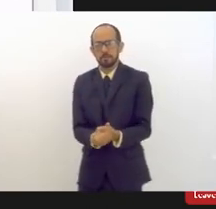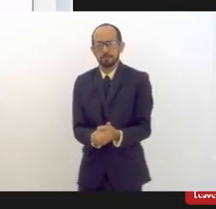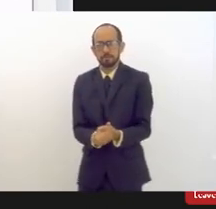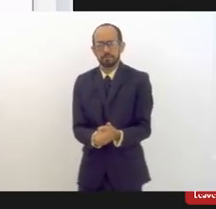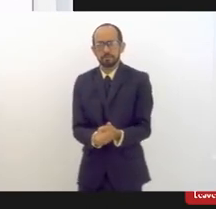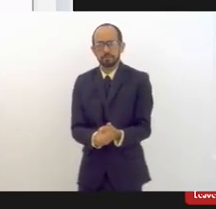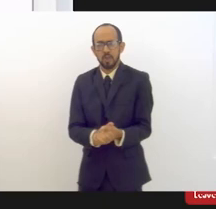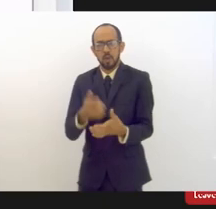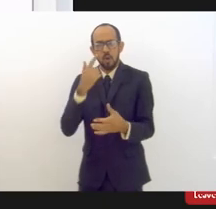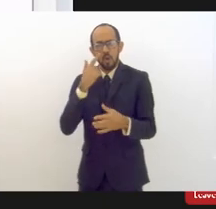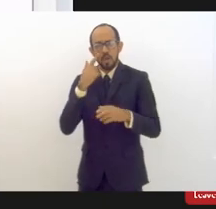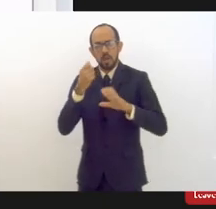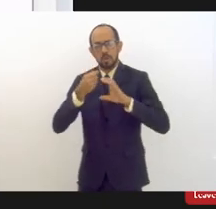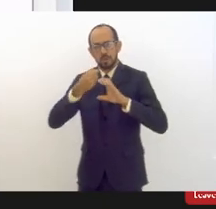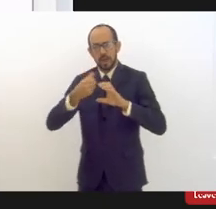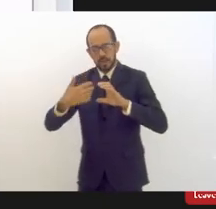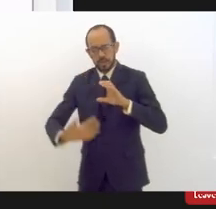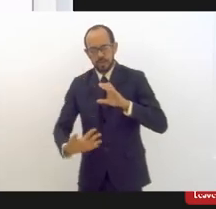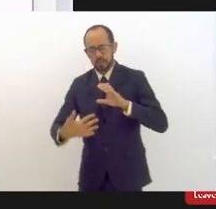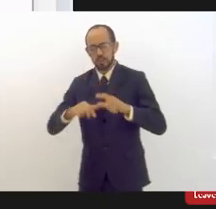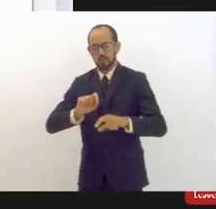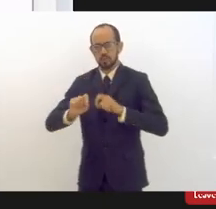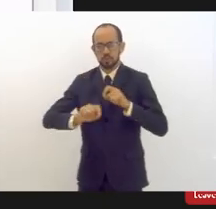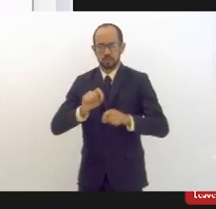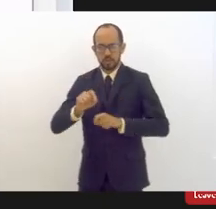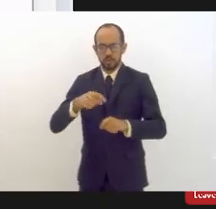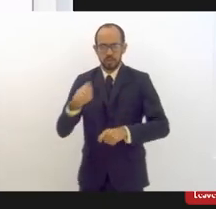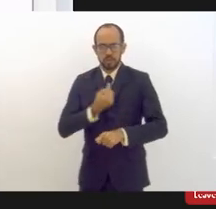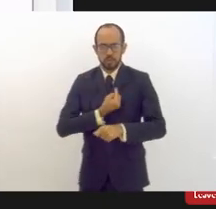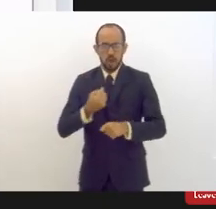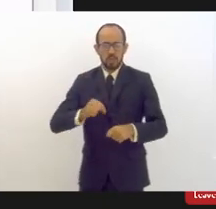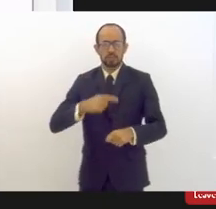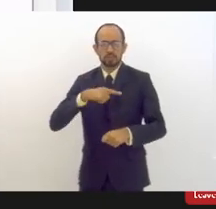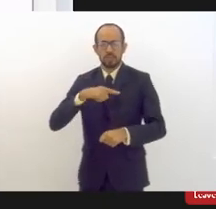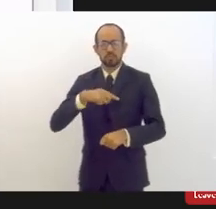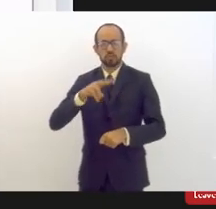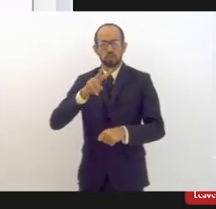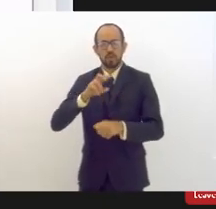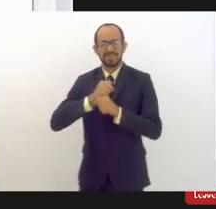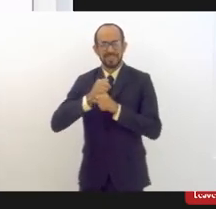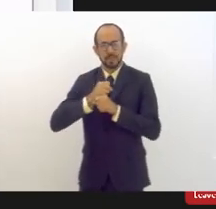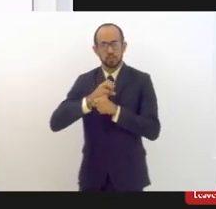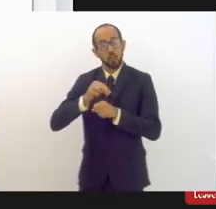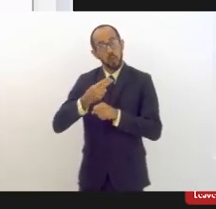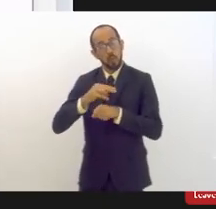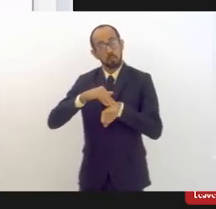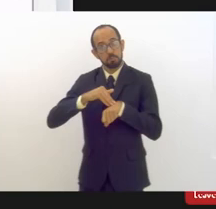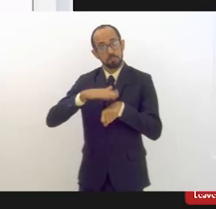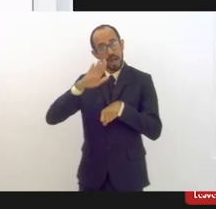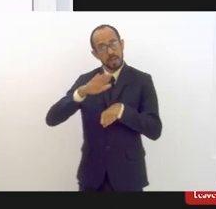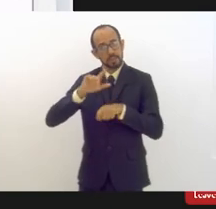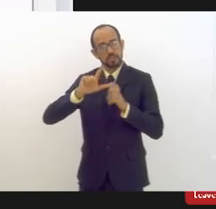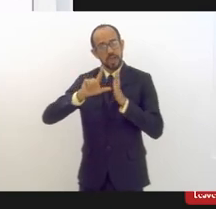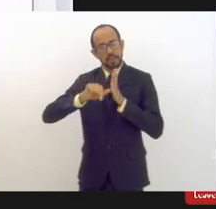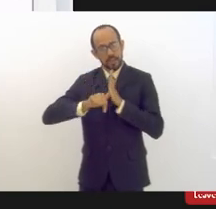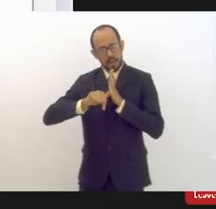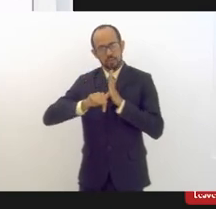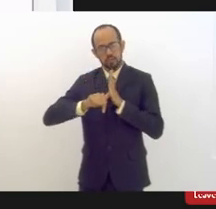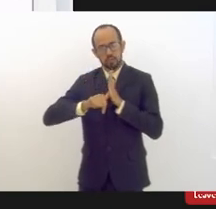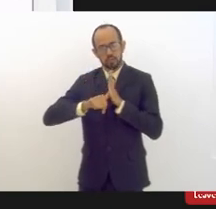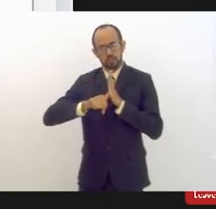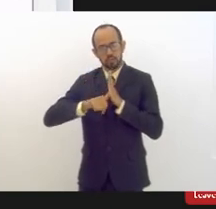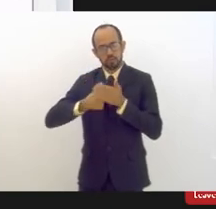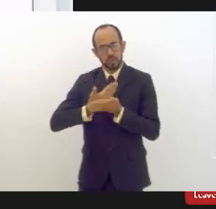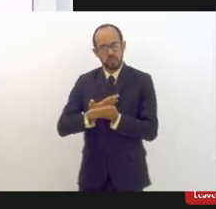uma caracterização, a gente está considerando 2 anos ou mais de atraso escolar, né? E mesmo